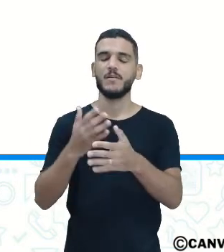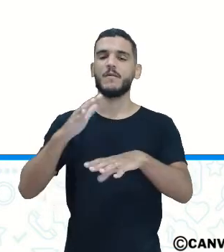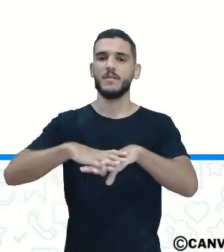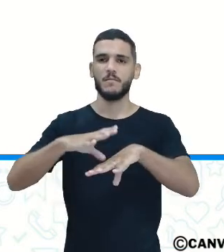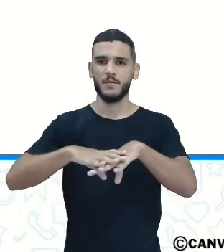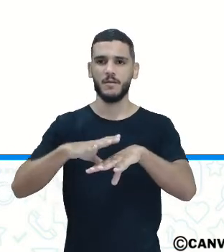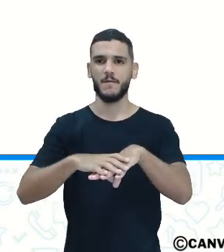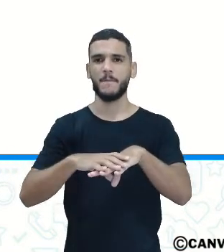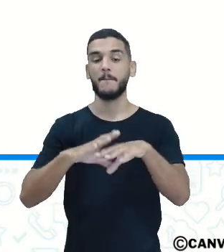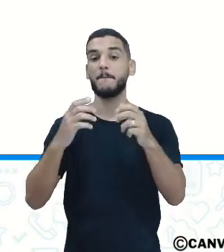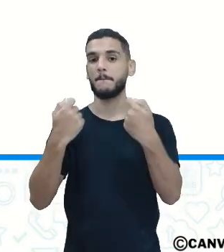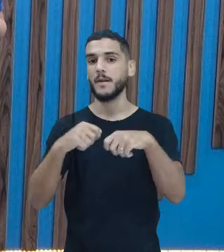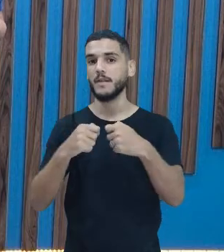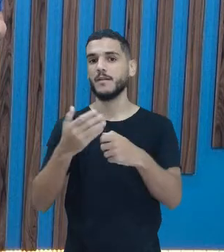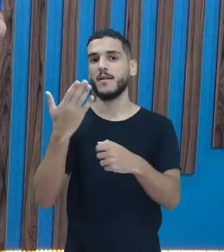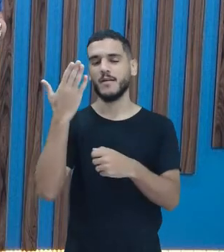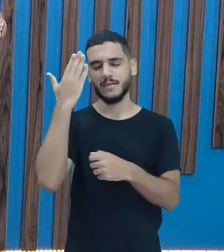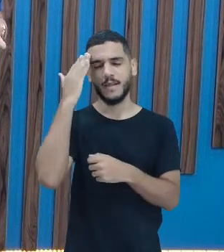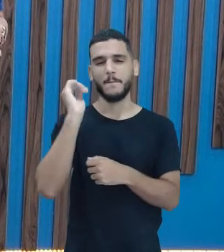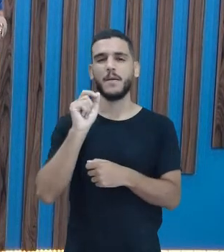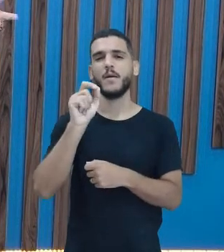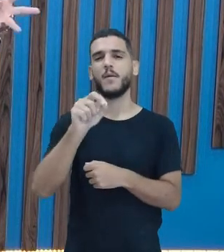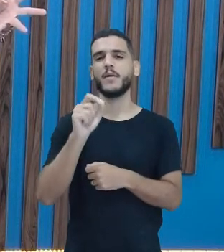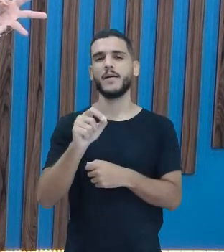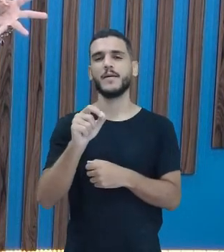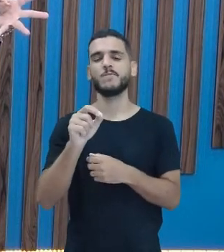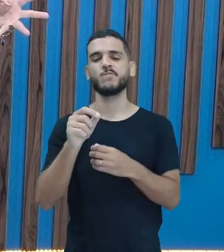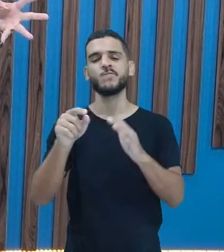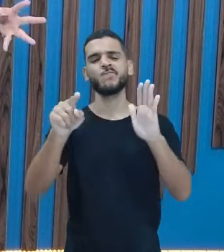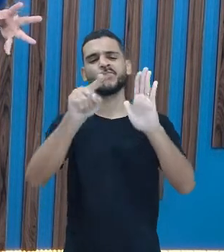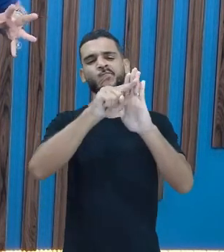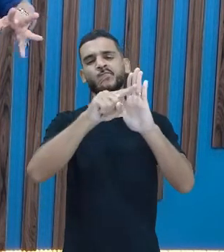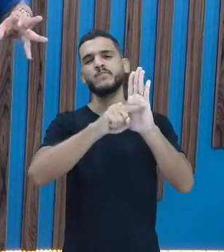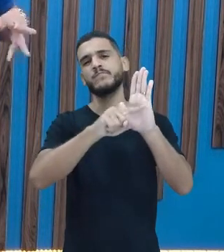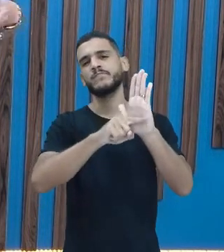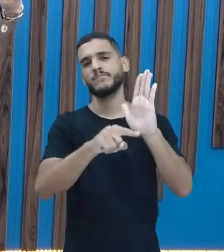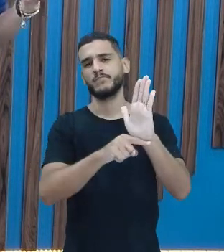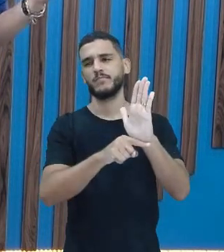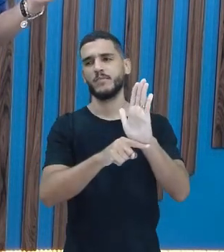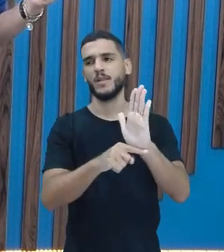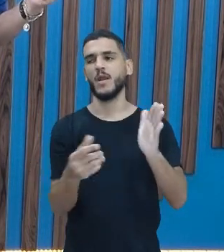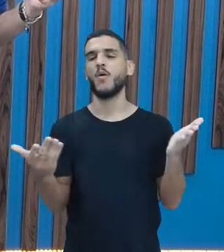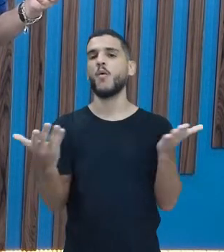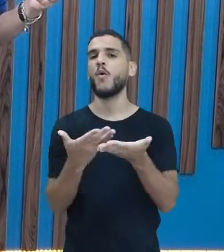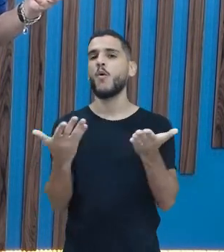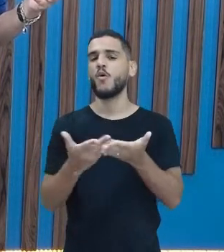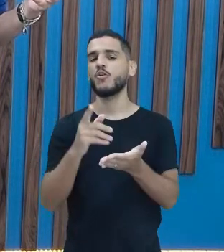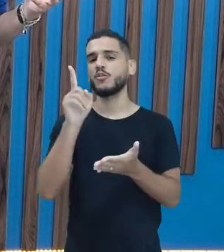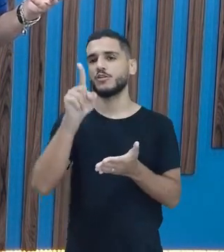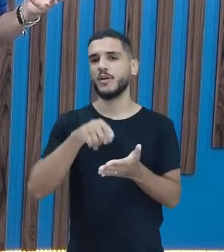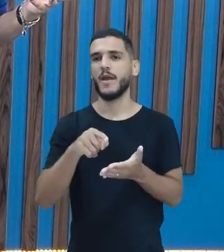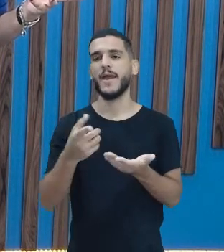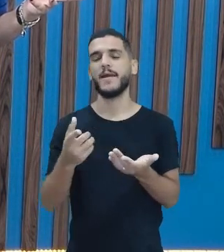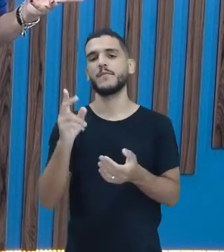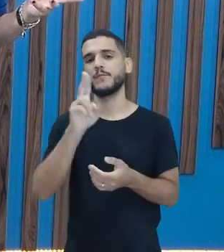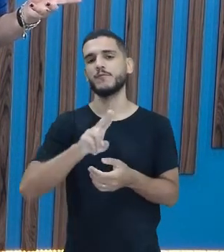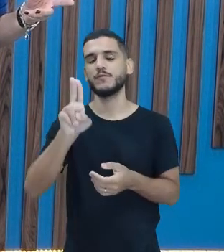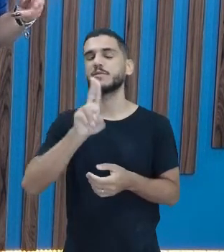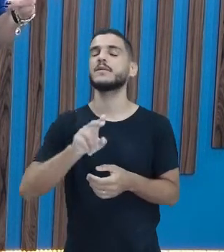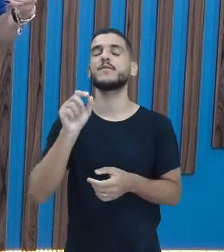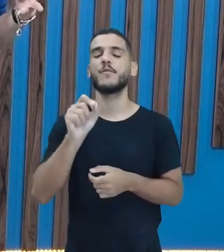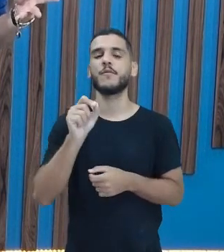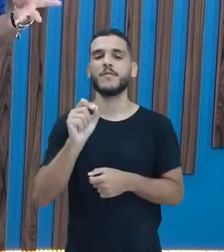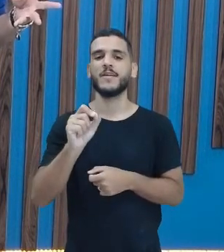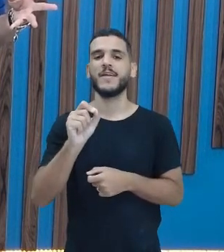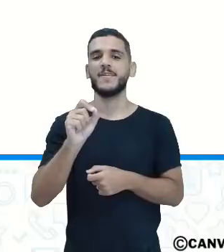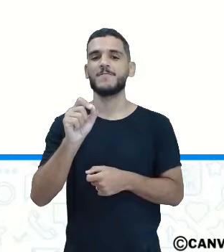nós precisamos ver os passos que precisamos dar. Então, tudo hoje está assim na base do código aqui comigo, né?